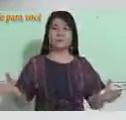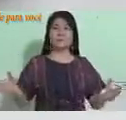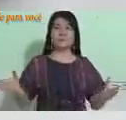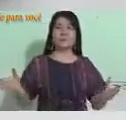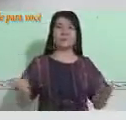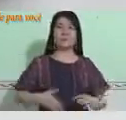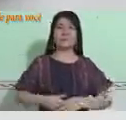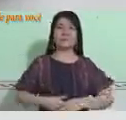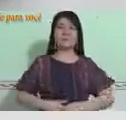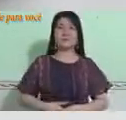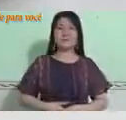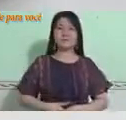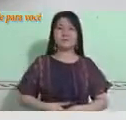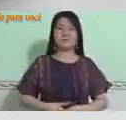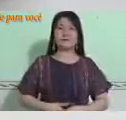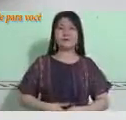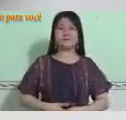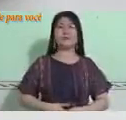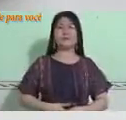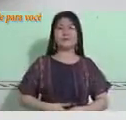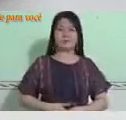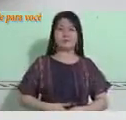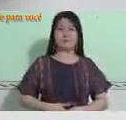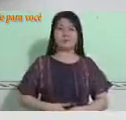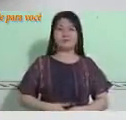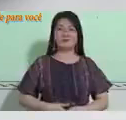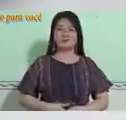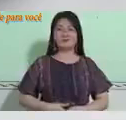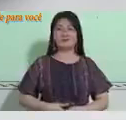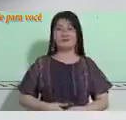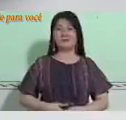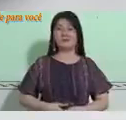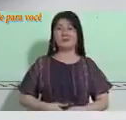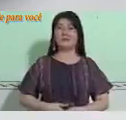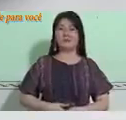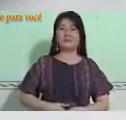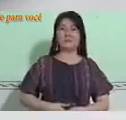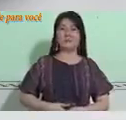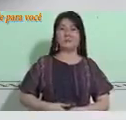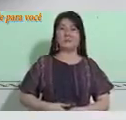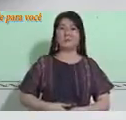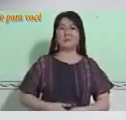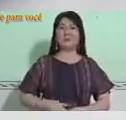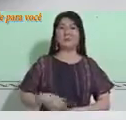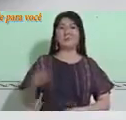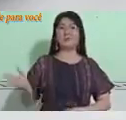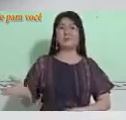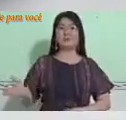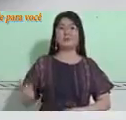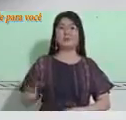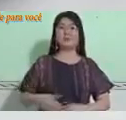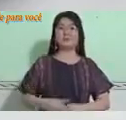Como tratar dois pontos casonas e já muito incômodo, este tremor não precisa ser tratado ou não causar escusas à